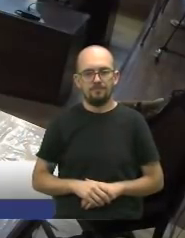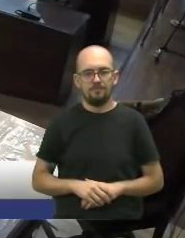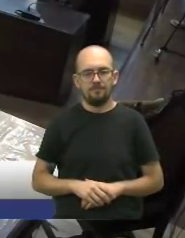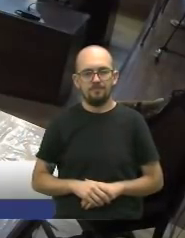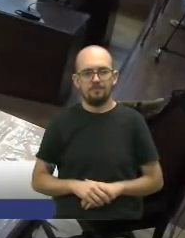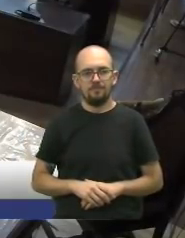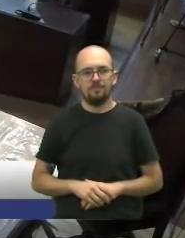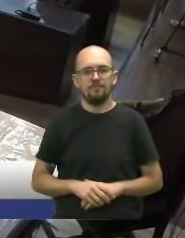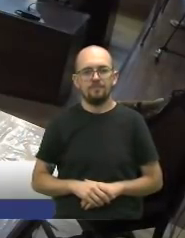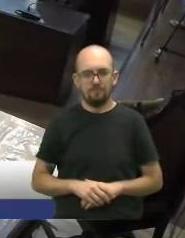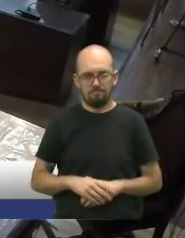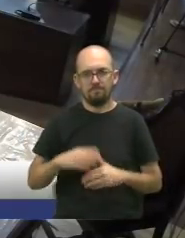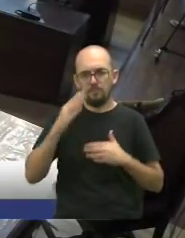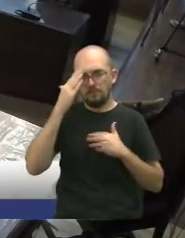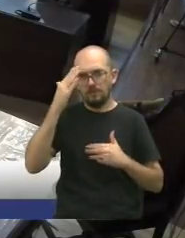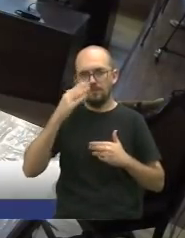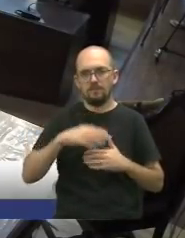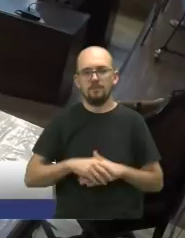obrigado.